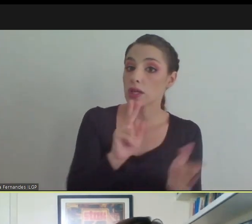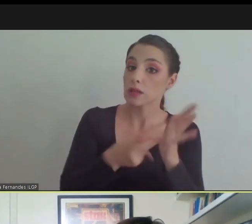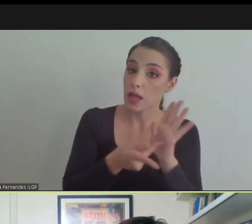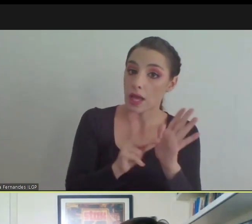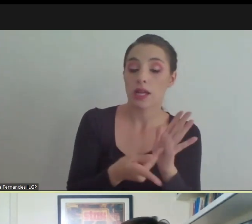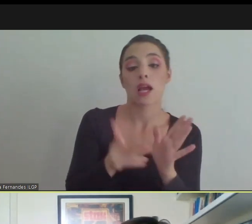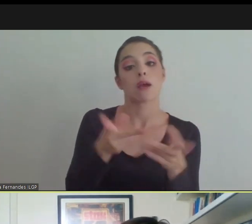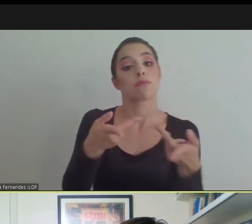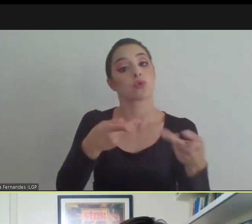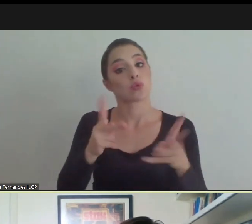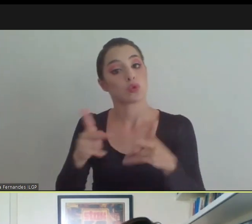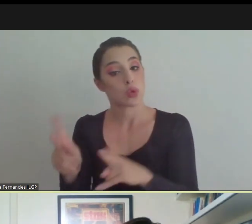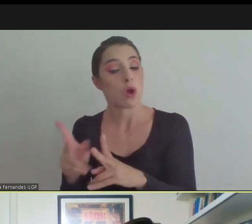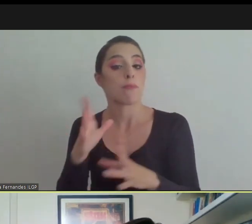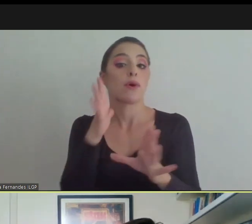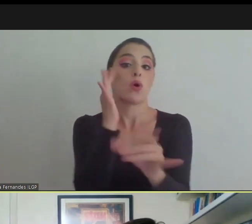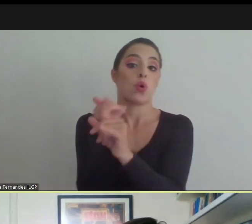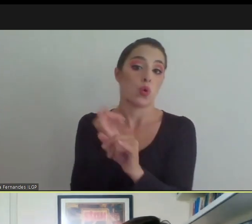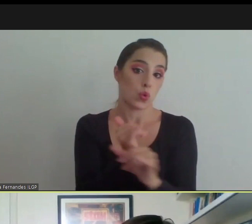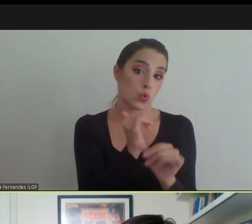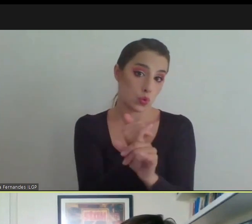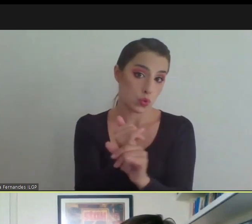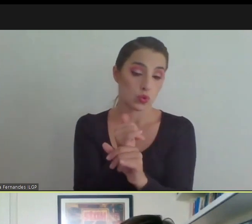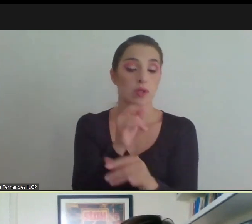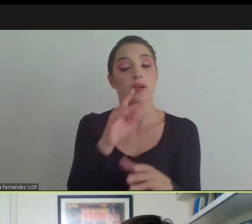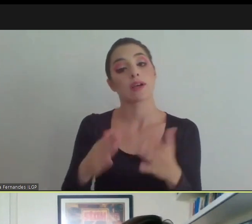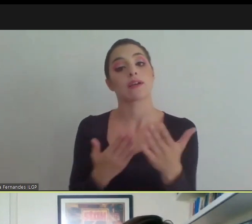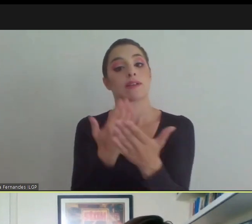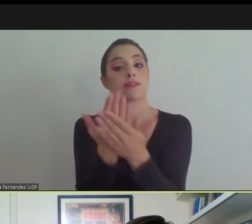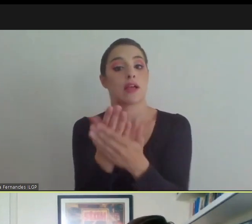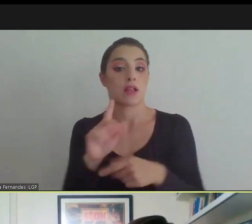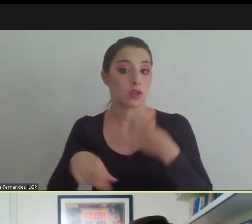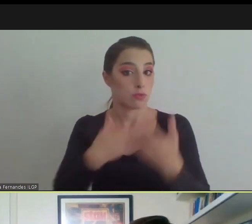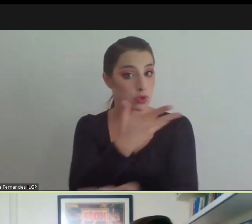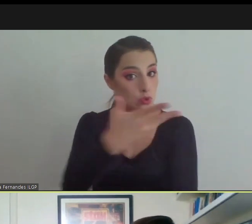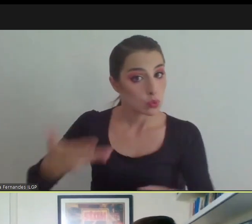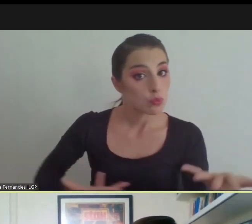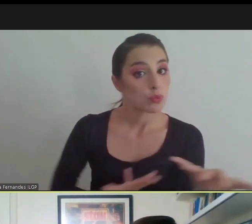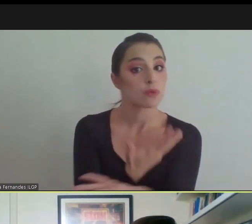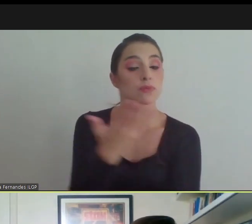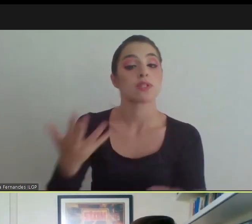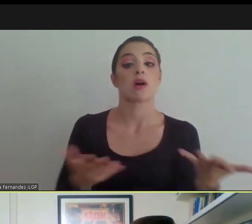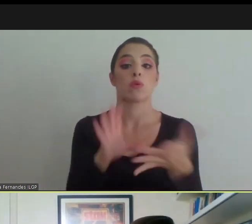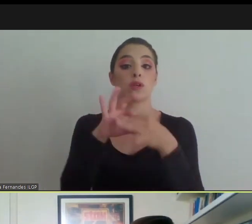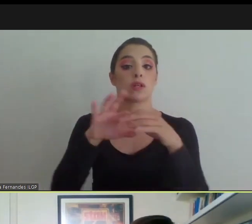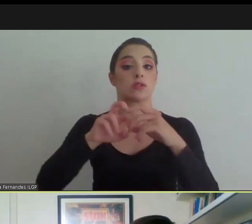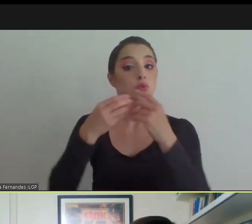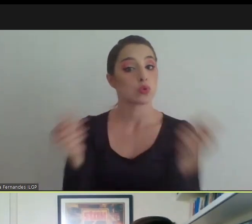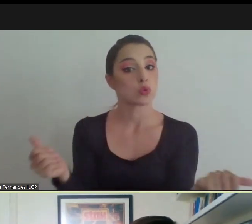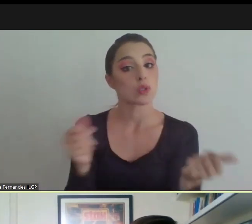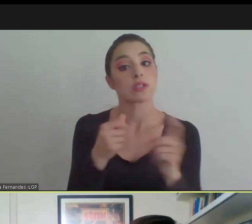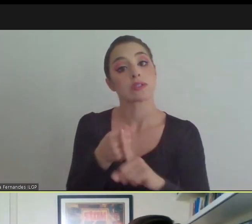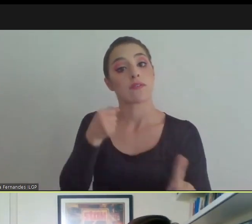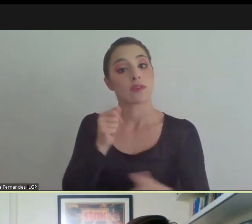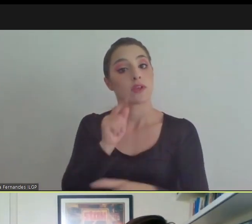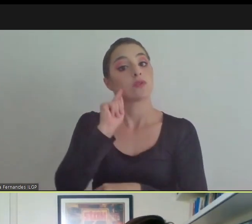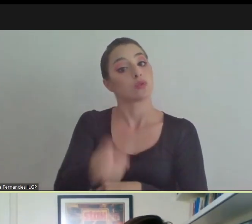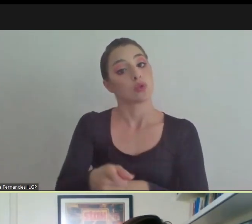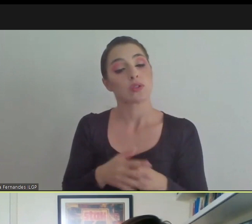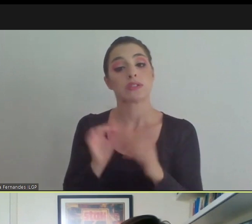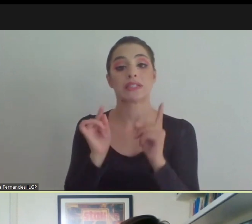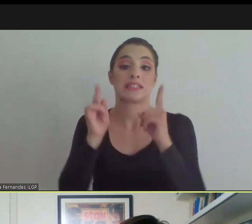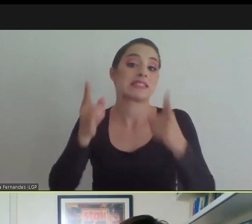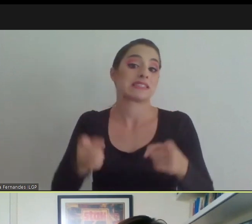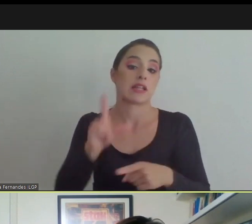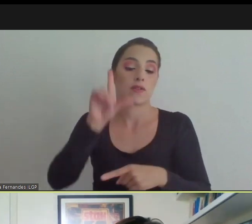para outros órgãos que estão buscando construir de maneira colaborativa soluções para os seus desafios, e na iniciativa Cidades